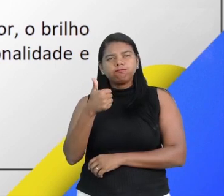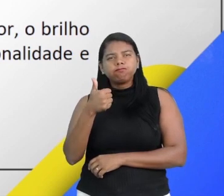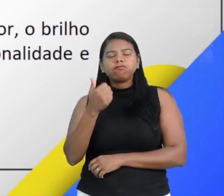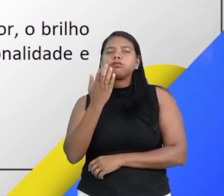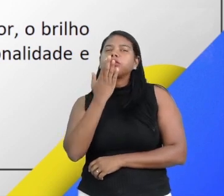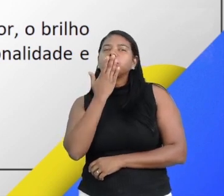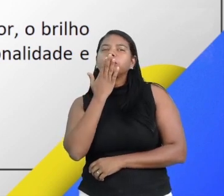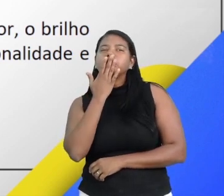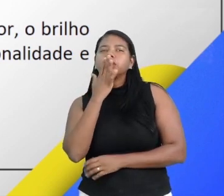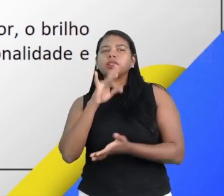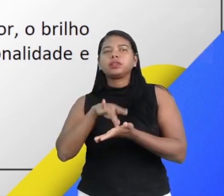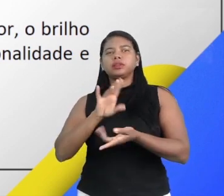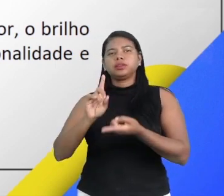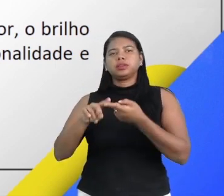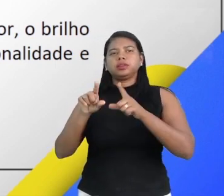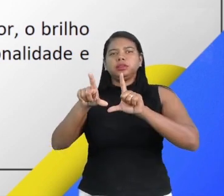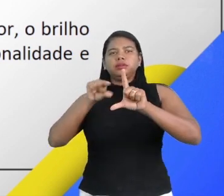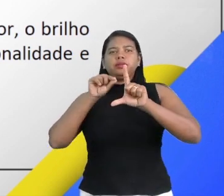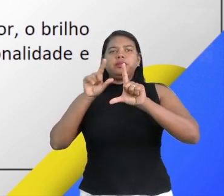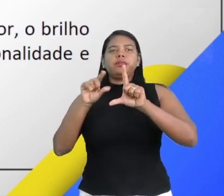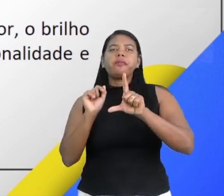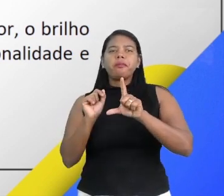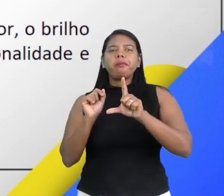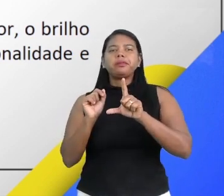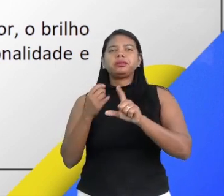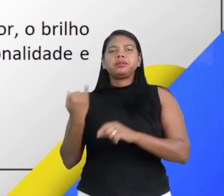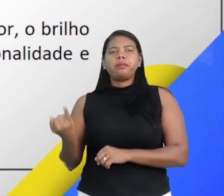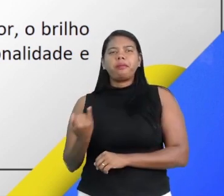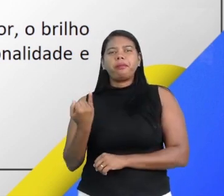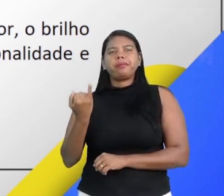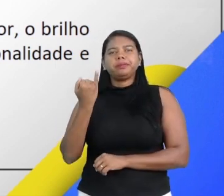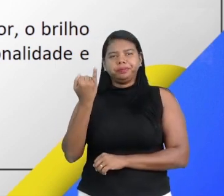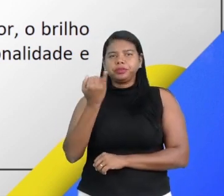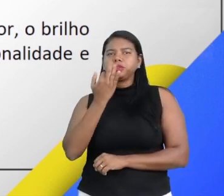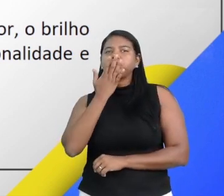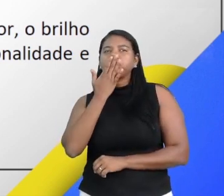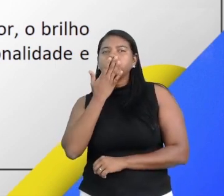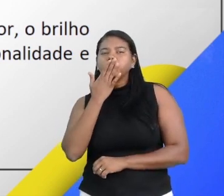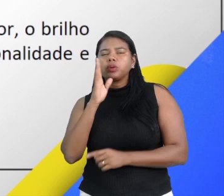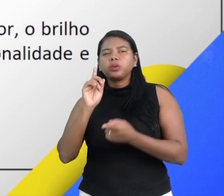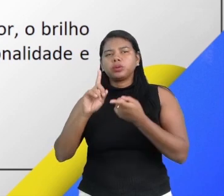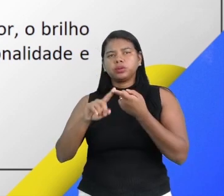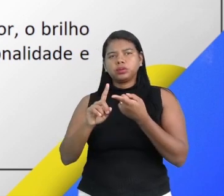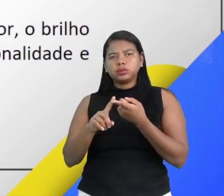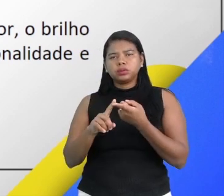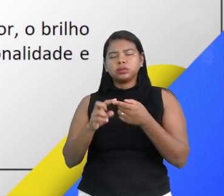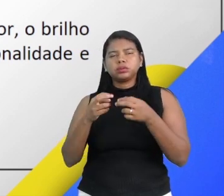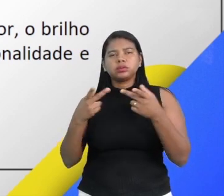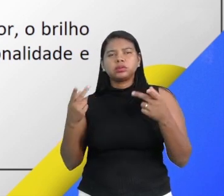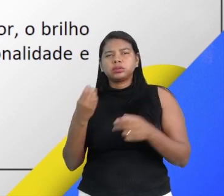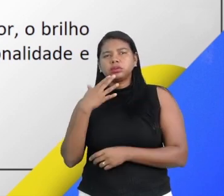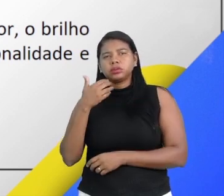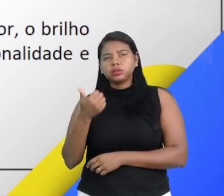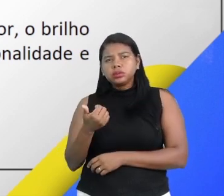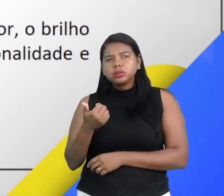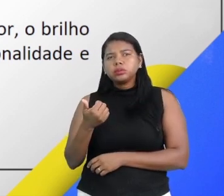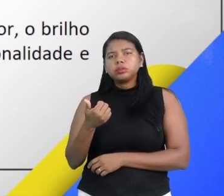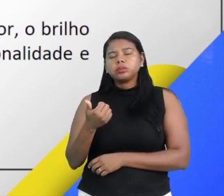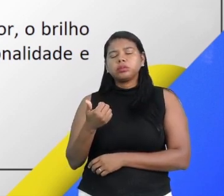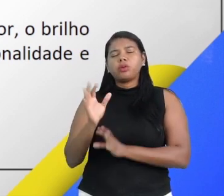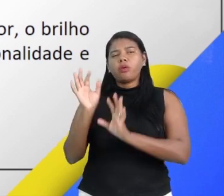essas ferramentas de seleção é uma mão na roda. Correção de cor e tonalidade também tem muitos recursos para ajustar cor, tonalidade,